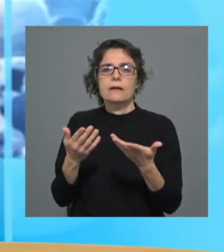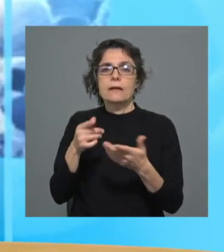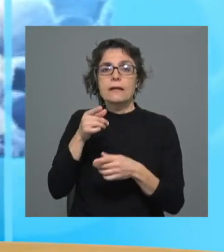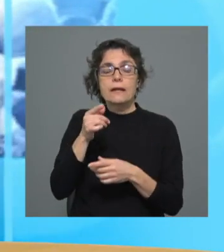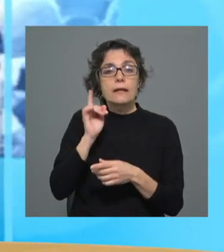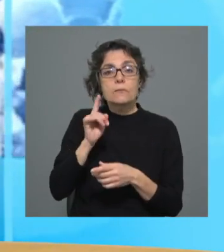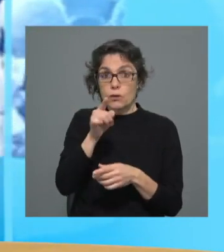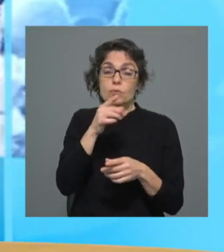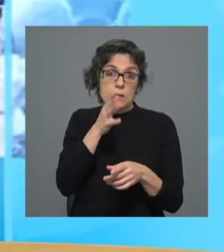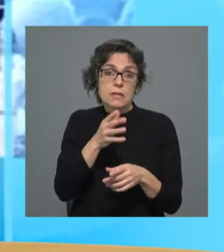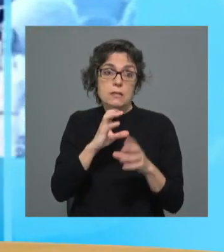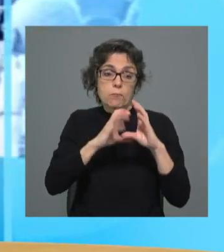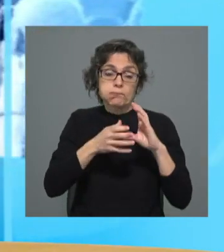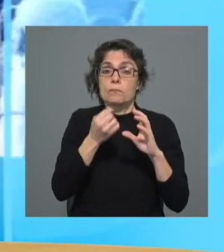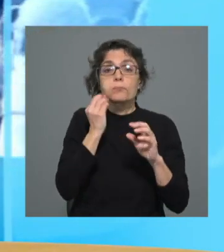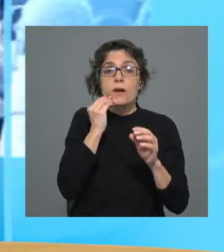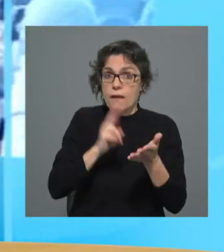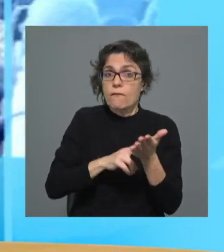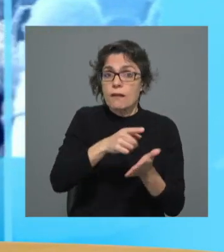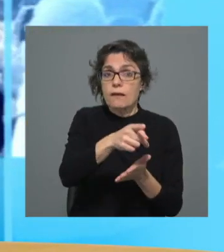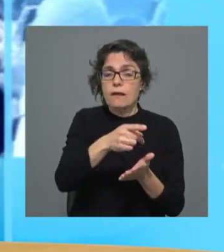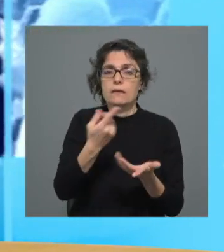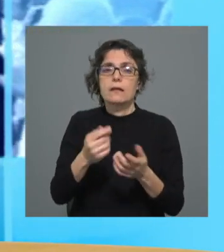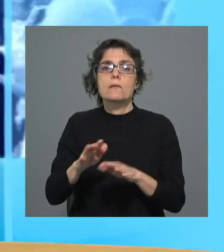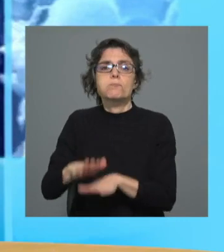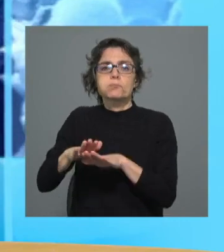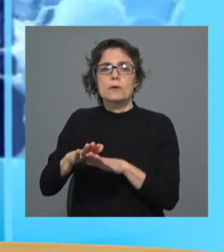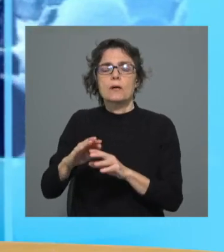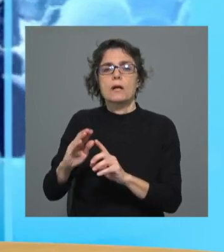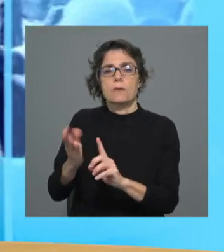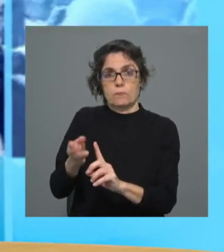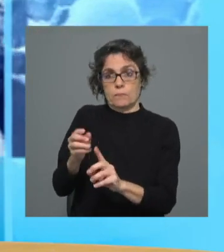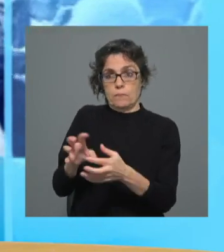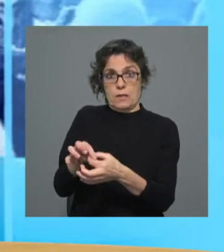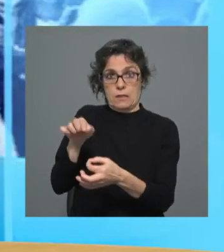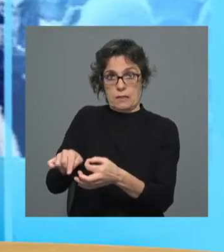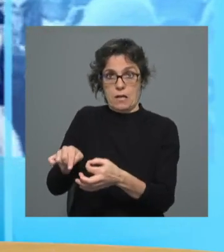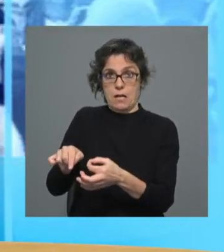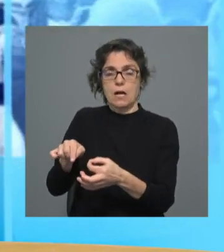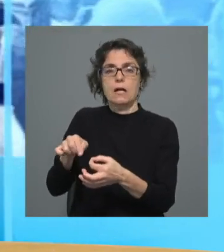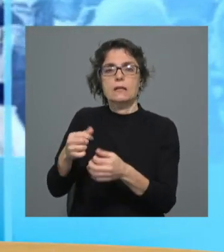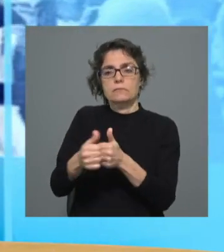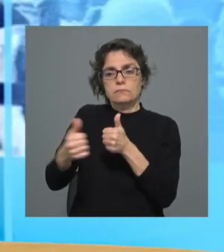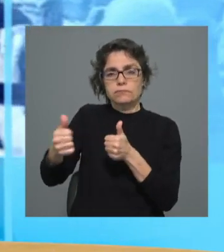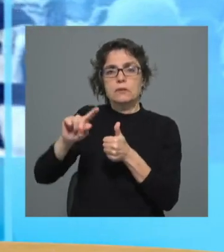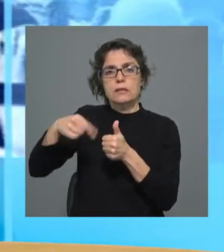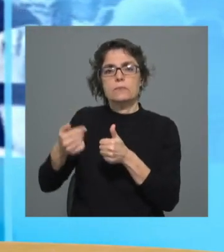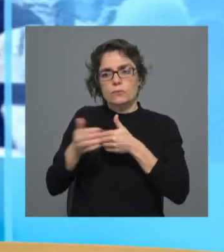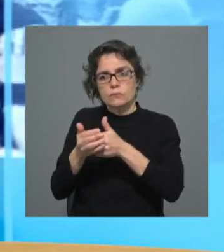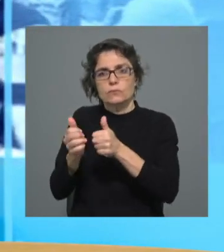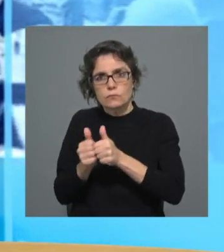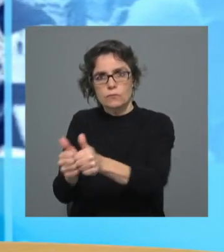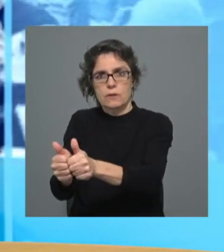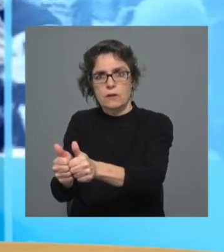bem. Sim, tecnicamente a suspensão é uma pena, passa pela Santa Sé, passa por um processo judicial e por um processo administrativo. Porém, aquilo que as